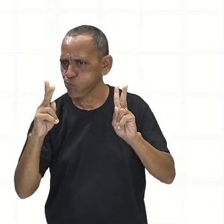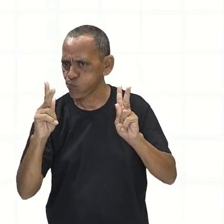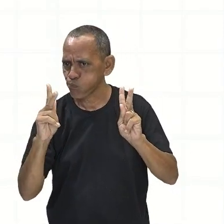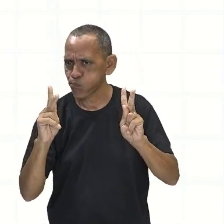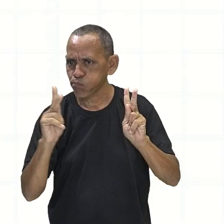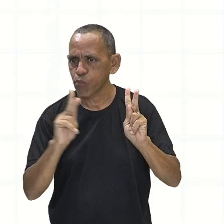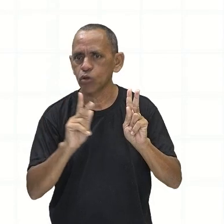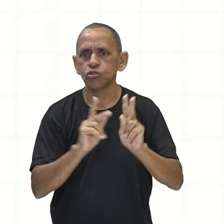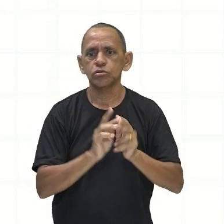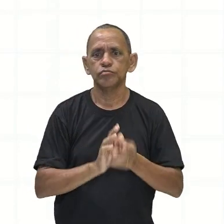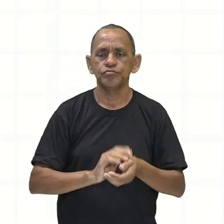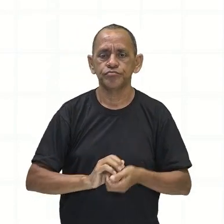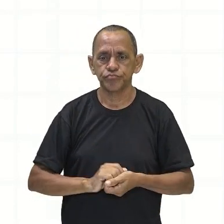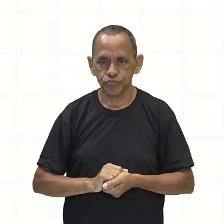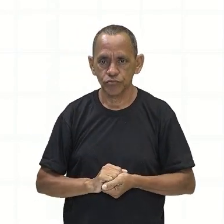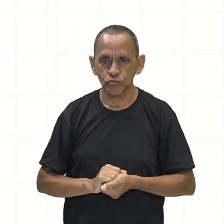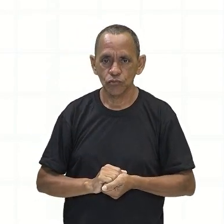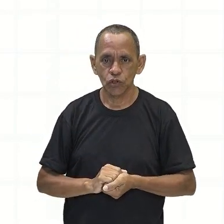Encaparam-nos.